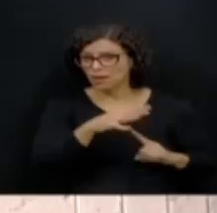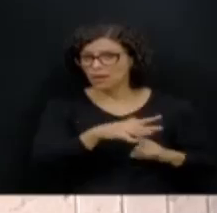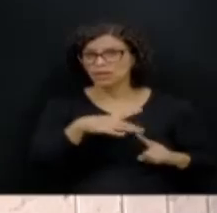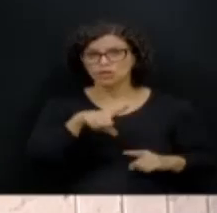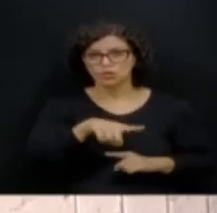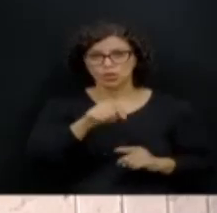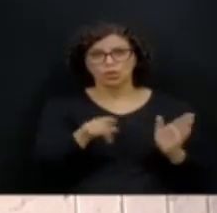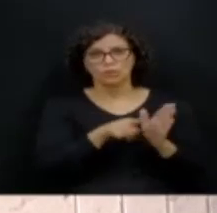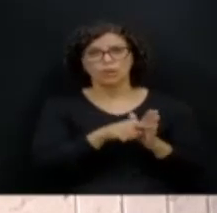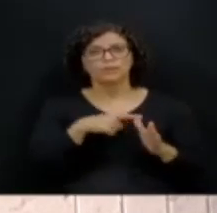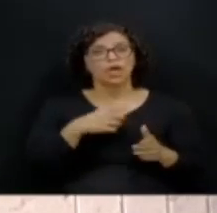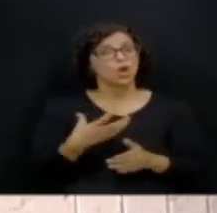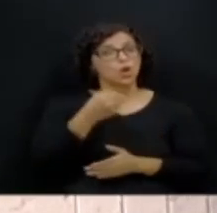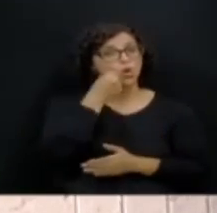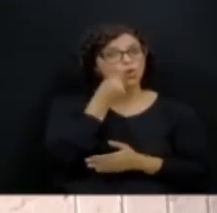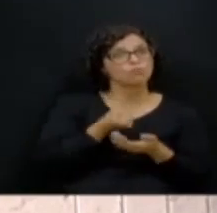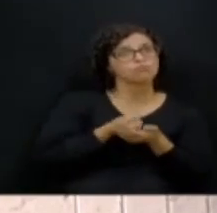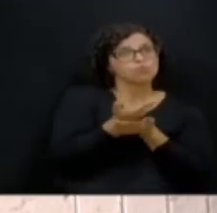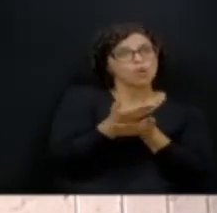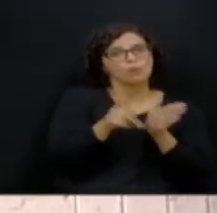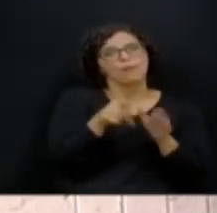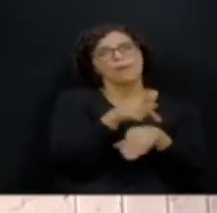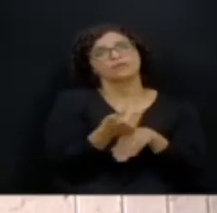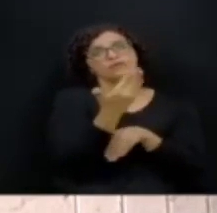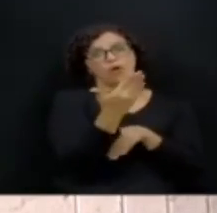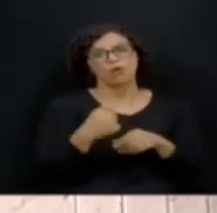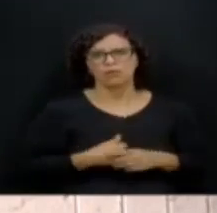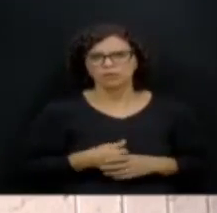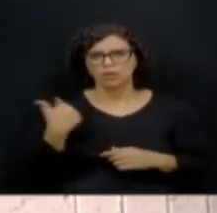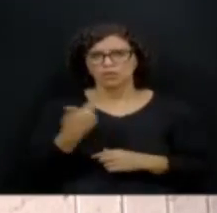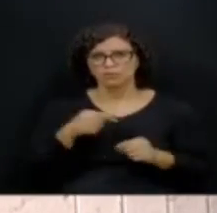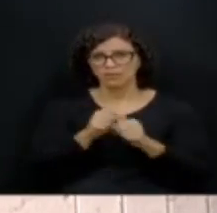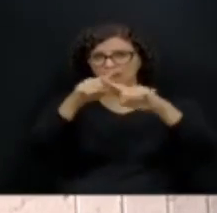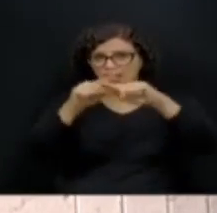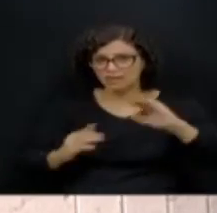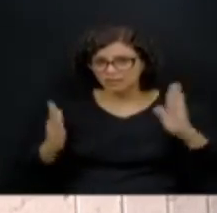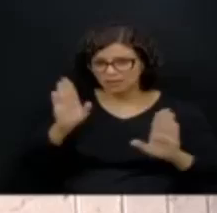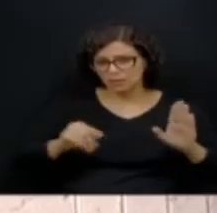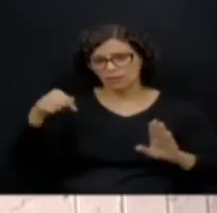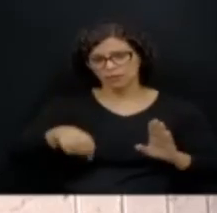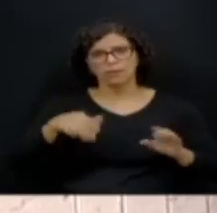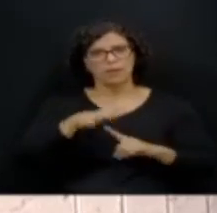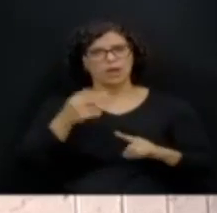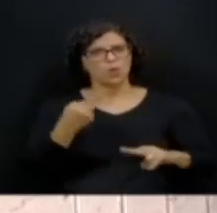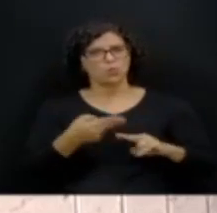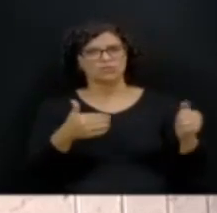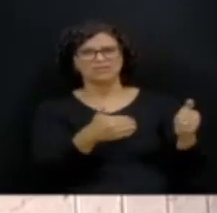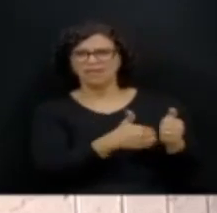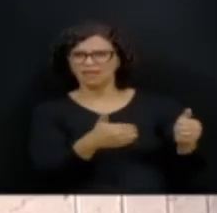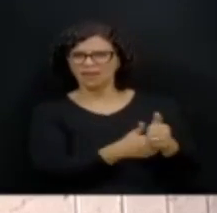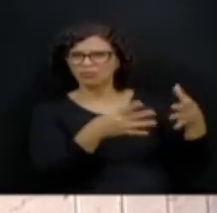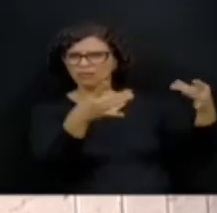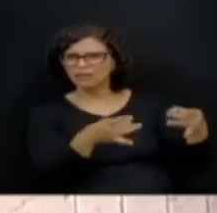além de optarem em repartir o lucro para o mercado internacional, quando vai promover uma licitação, use